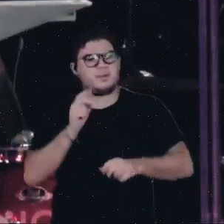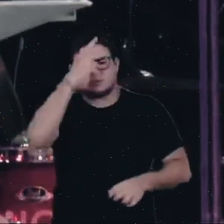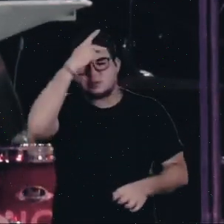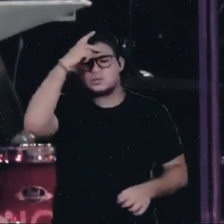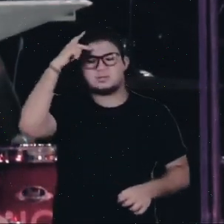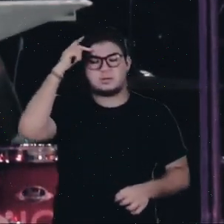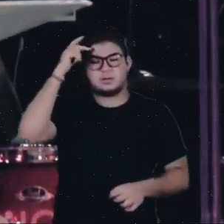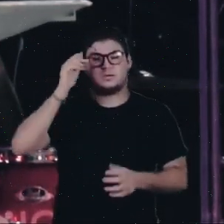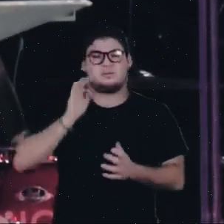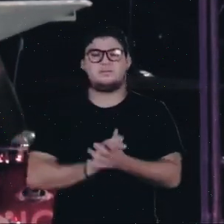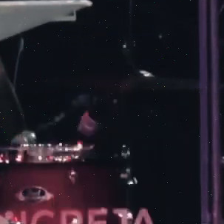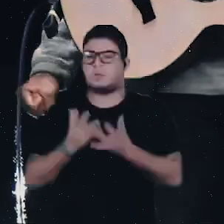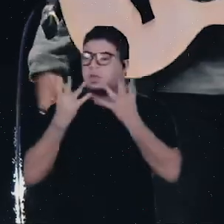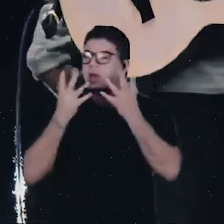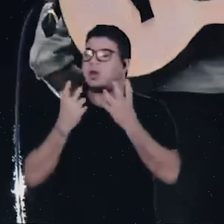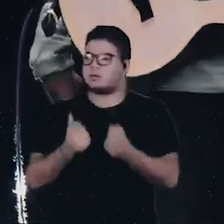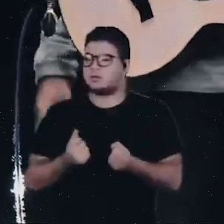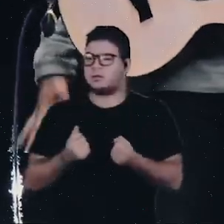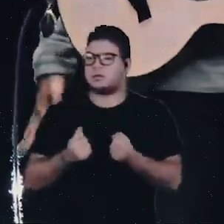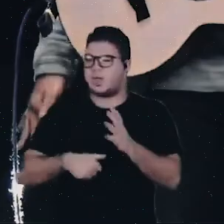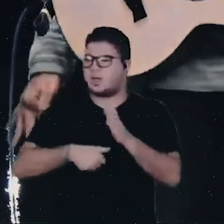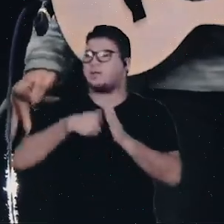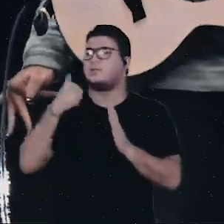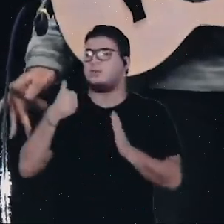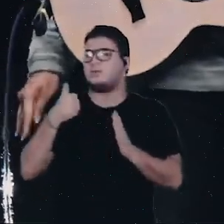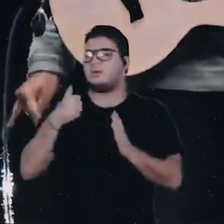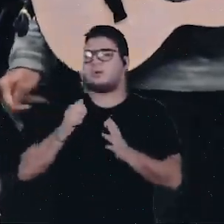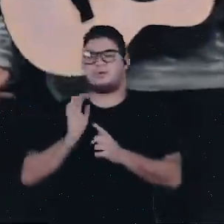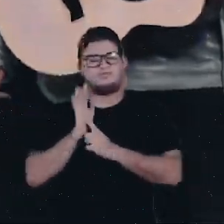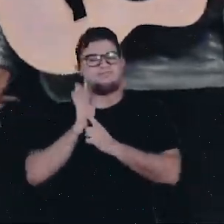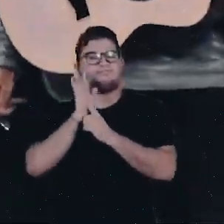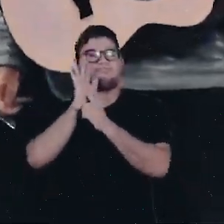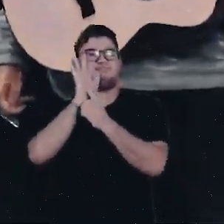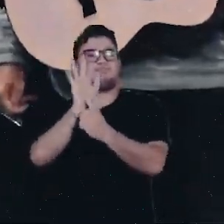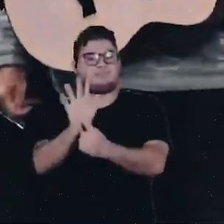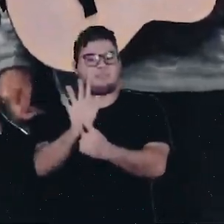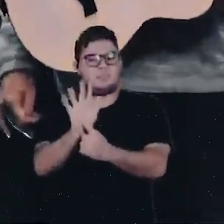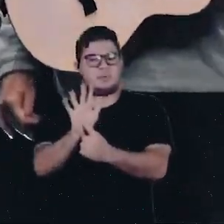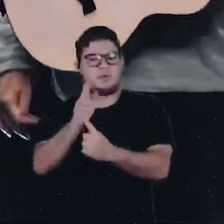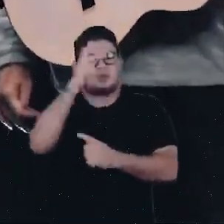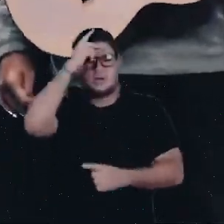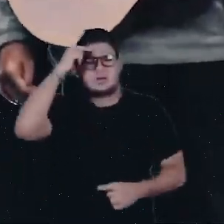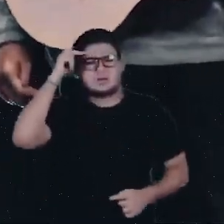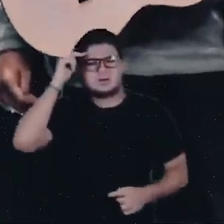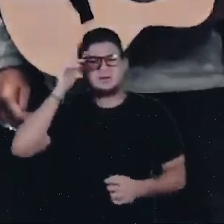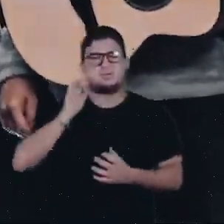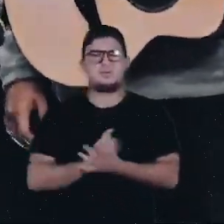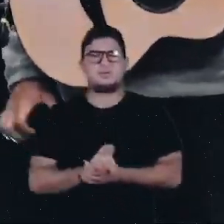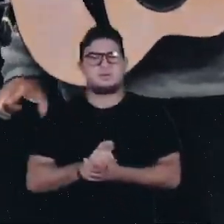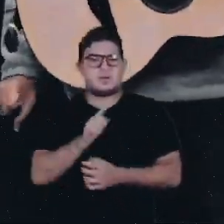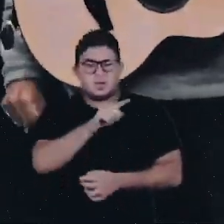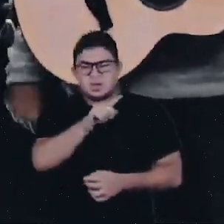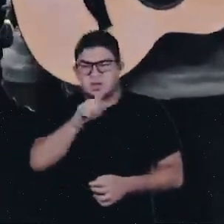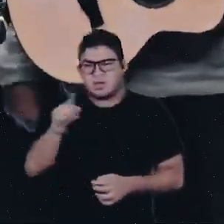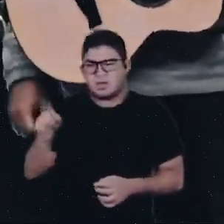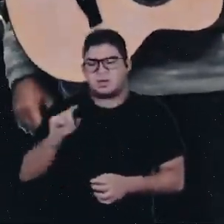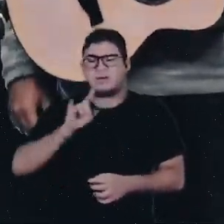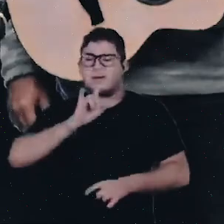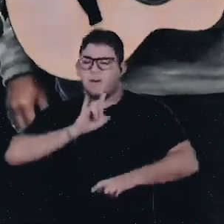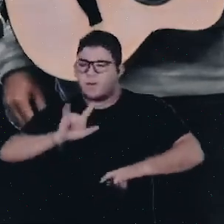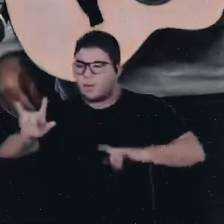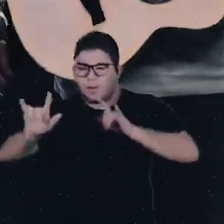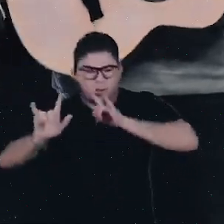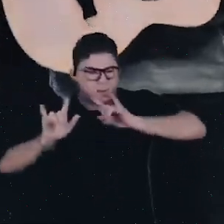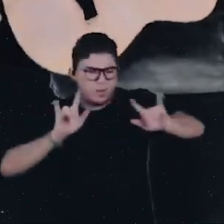Qual é o primeiro passo? É aceitar. É mostrar a ela, a ele, que ele ou ela são